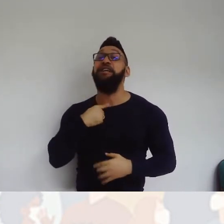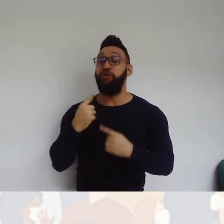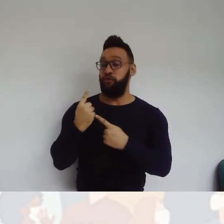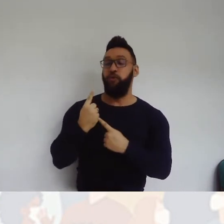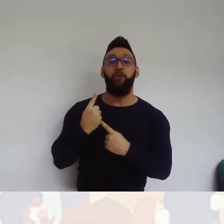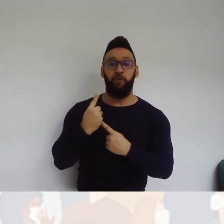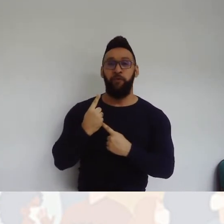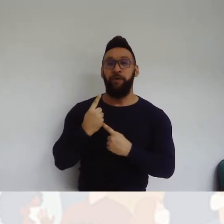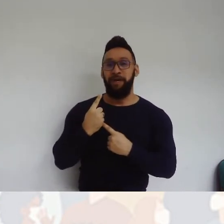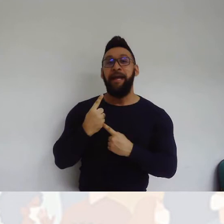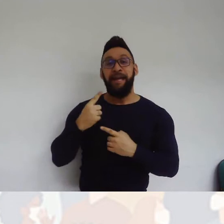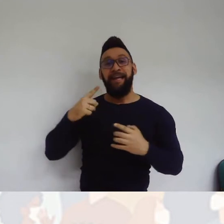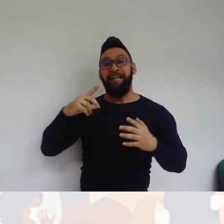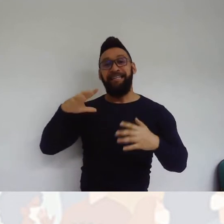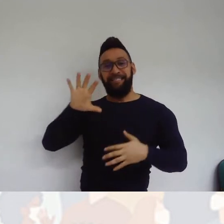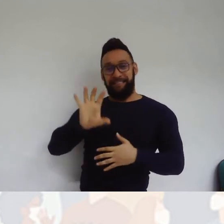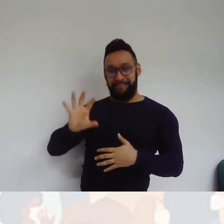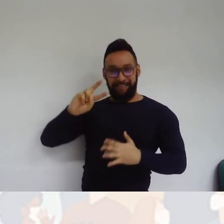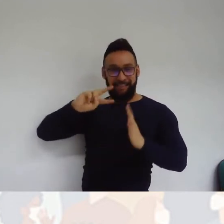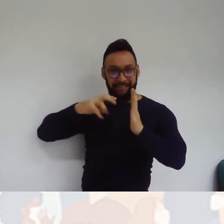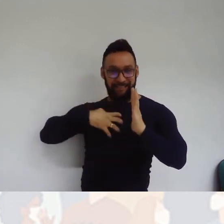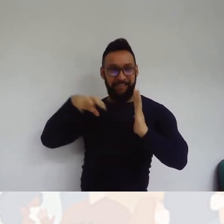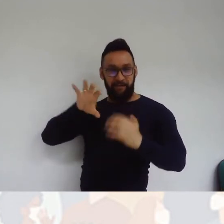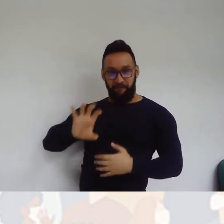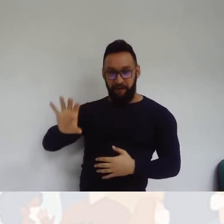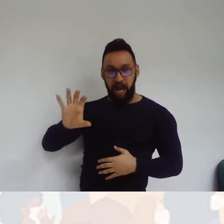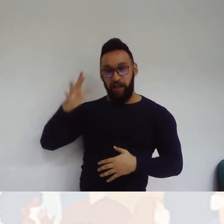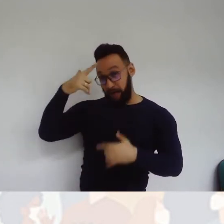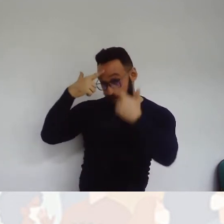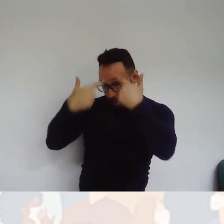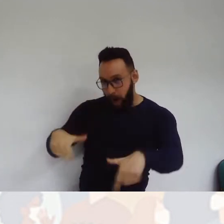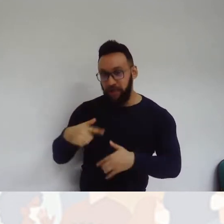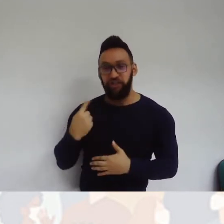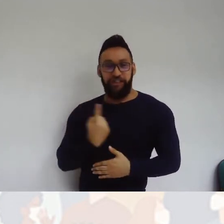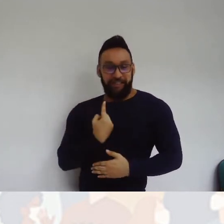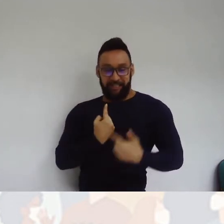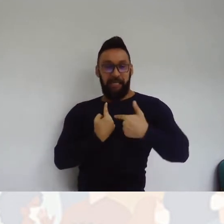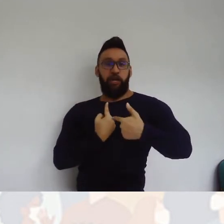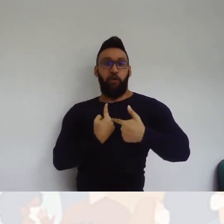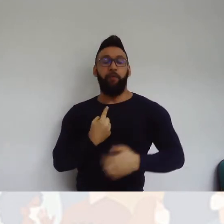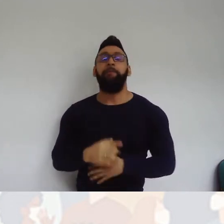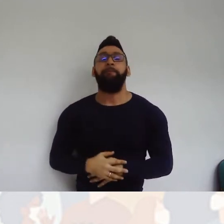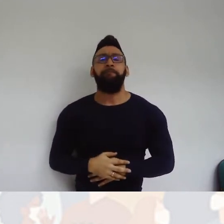lacuna, é uma questão minha, que eu fiquei pensando, essa questão da indexicalidade,